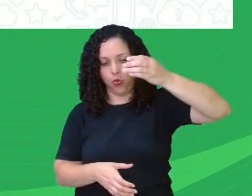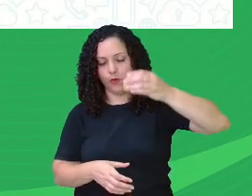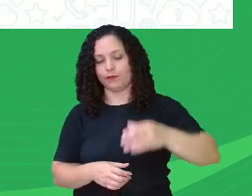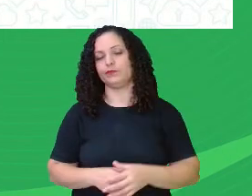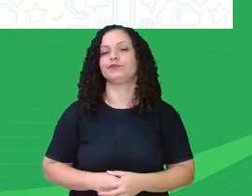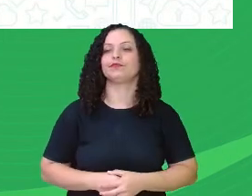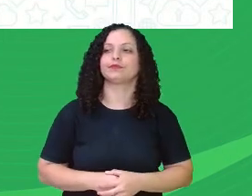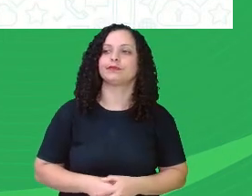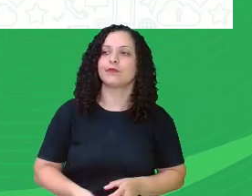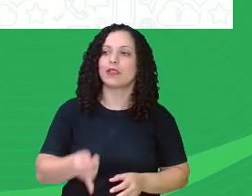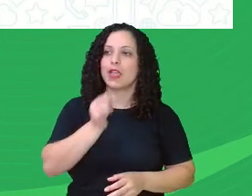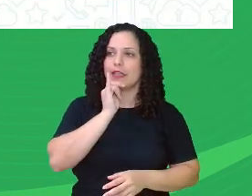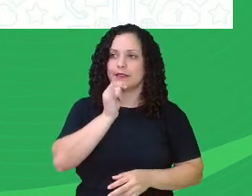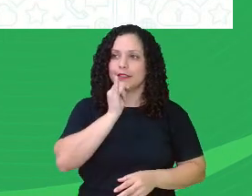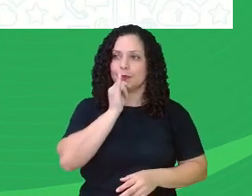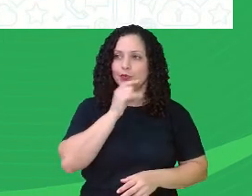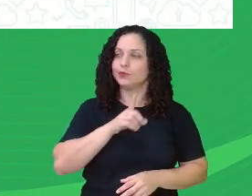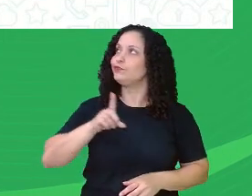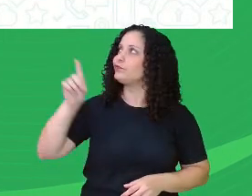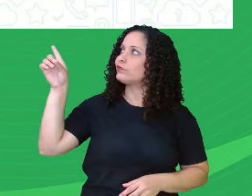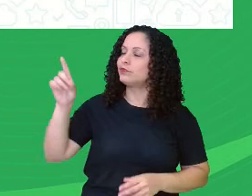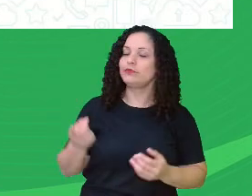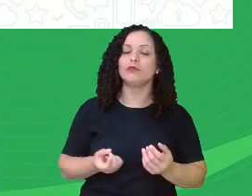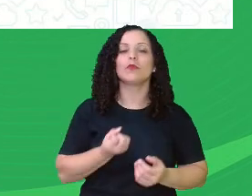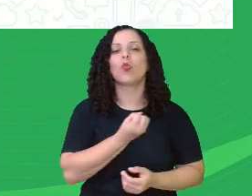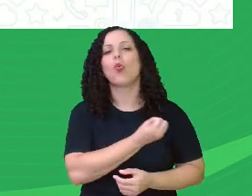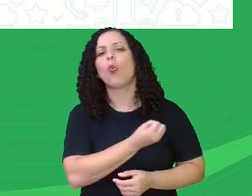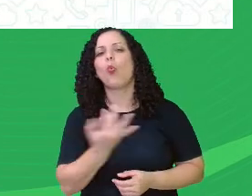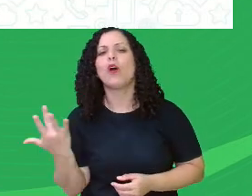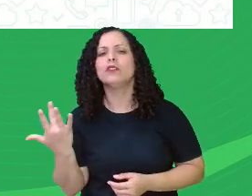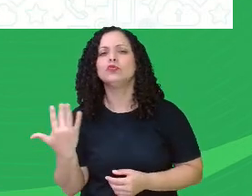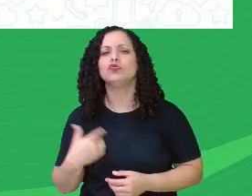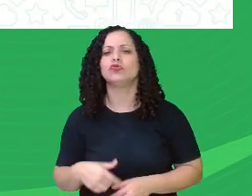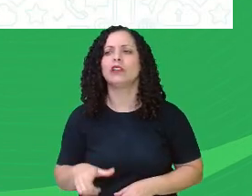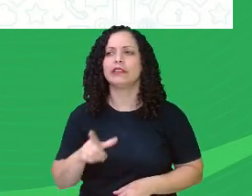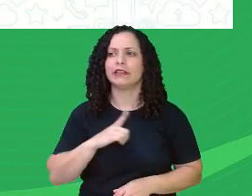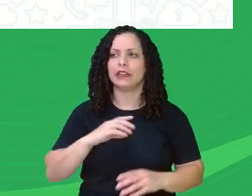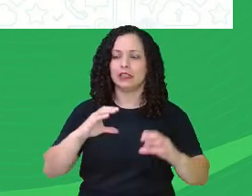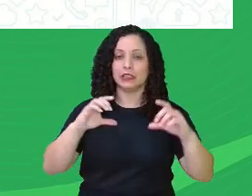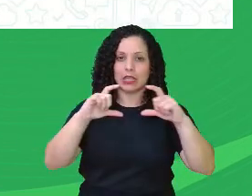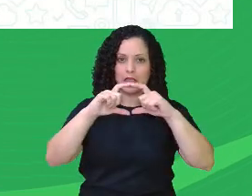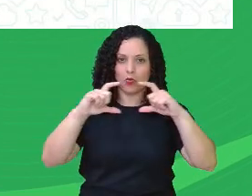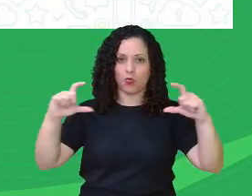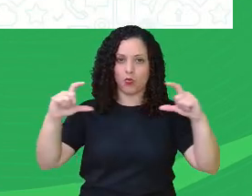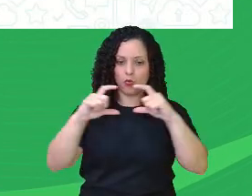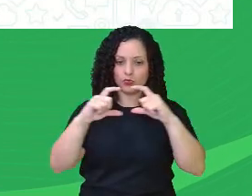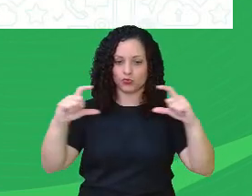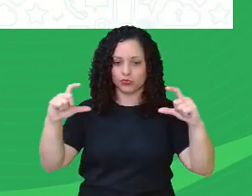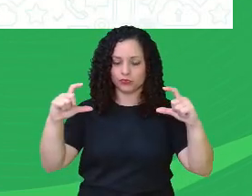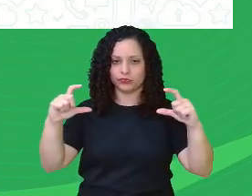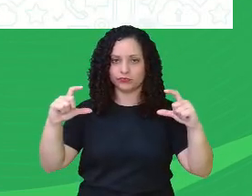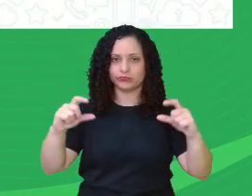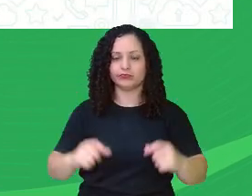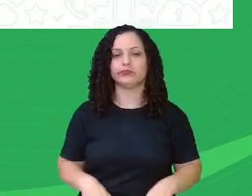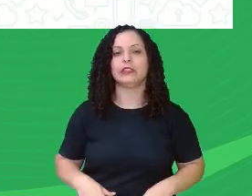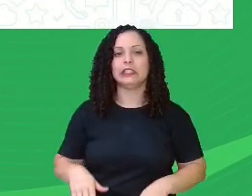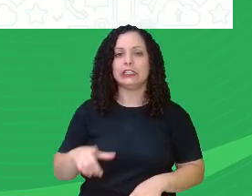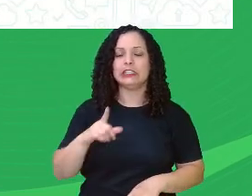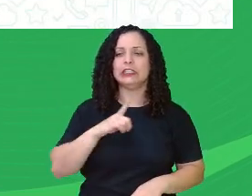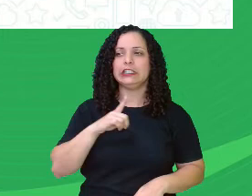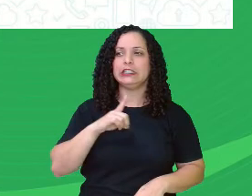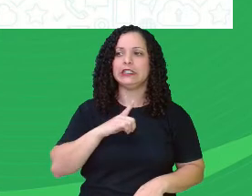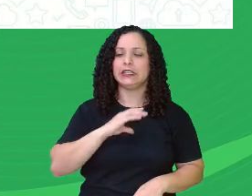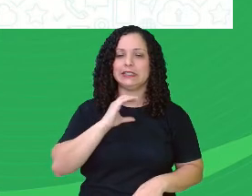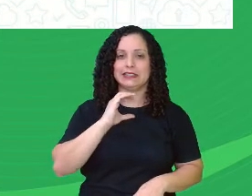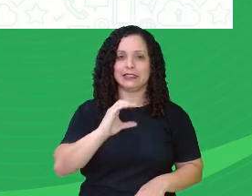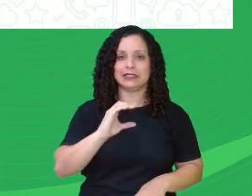pra gente, ó. Quantos cubos iguais a este, que está circulando na tela de vocês, que tem 1 centímetros cúbicos